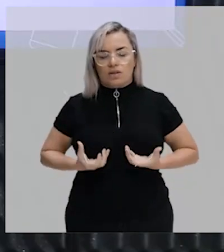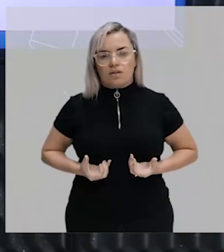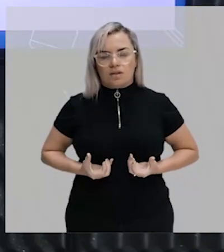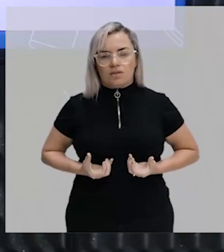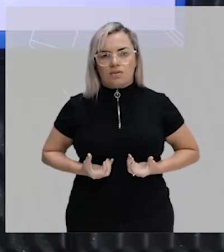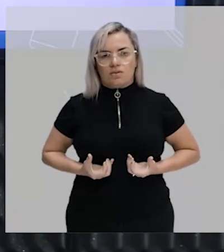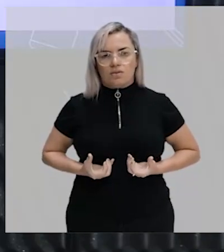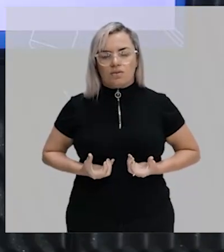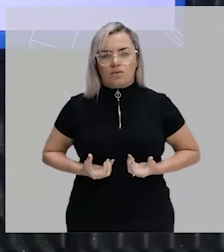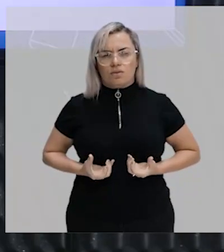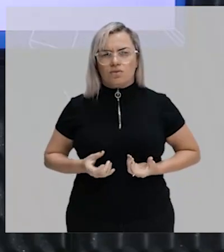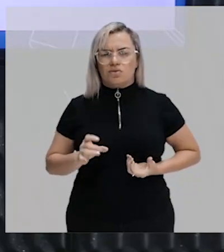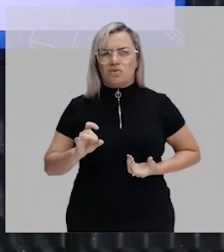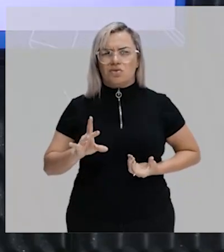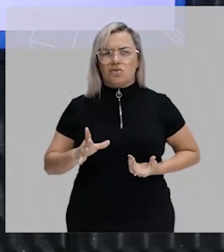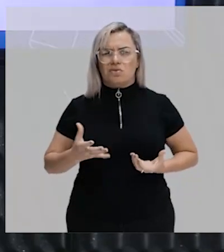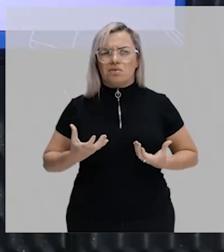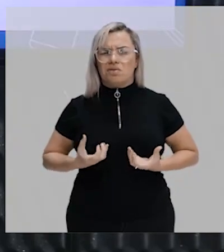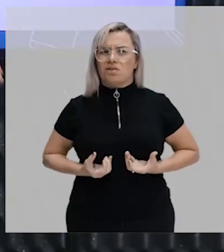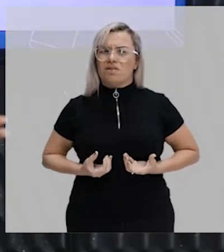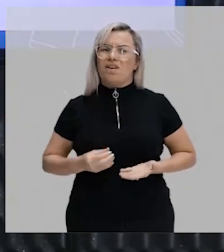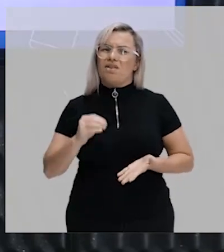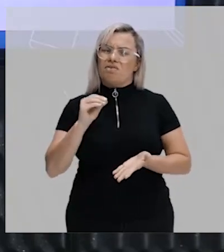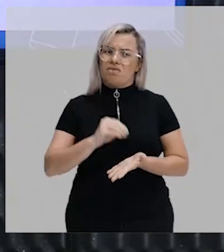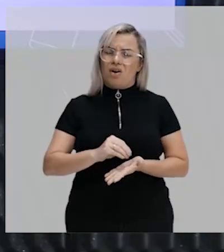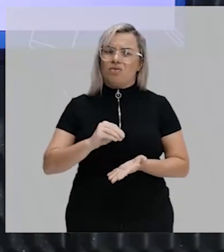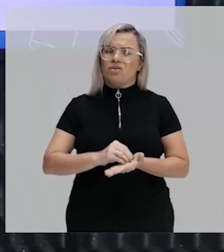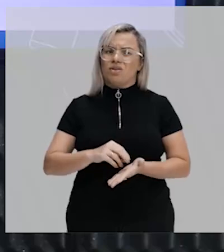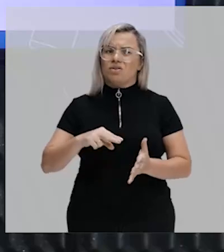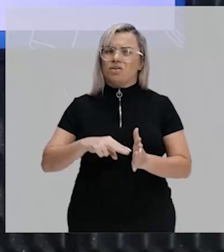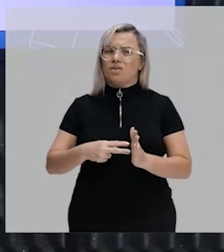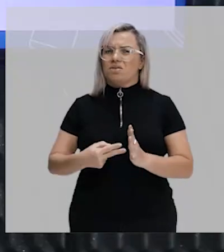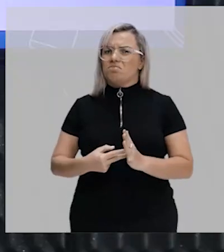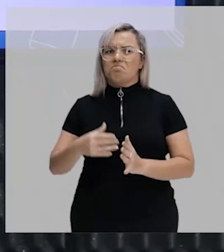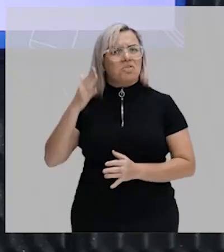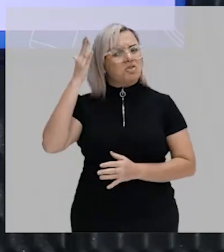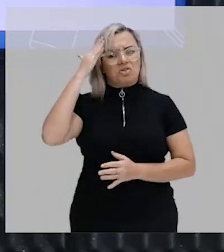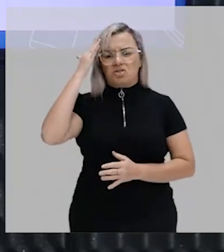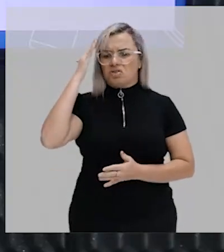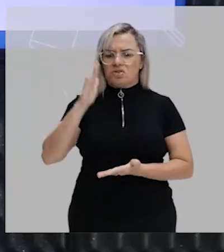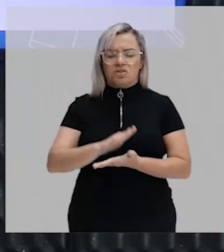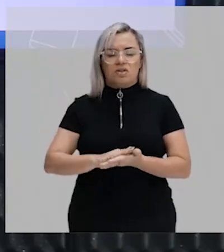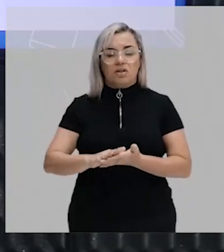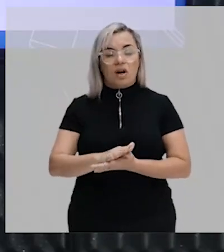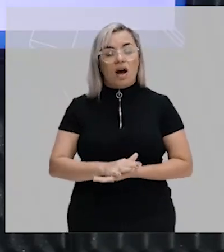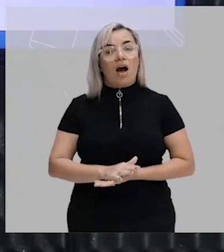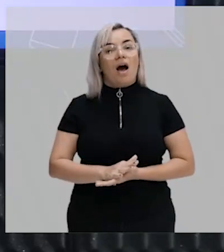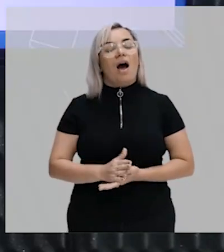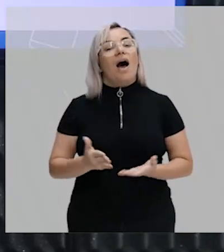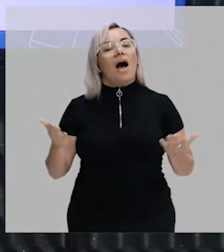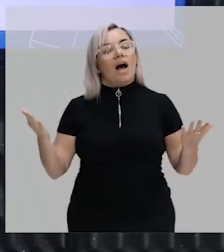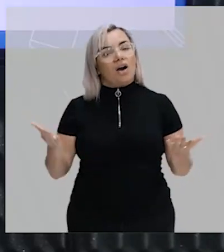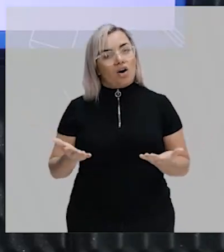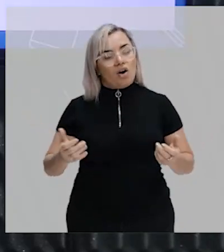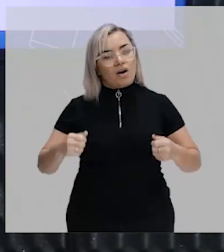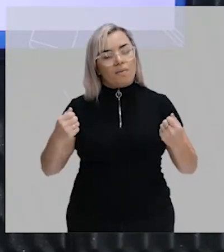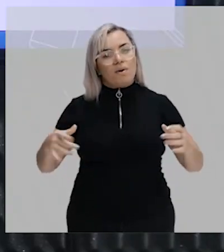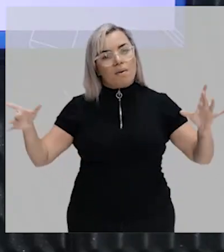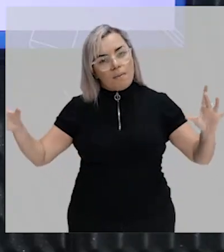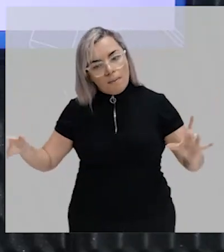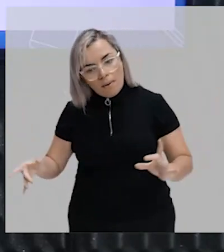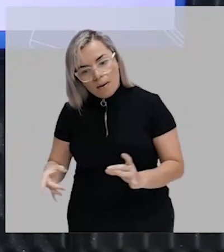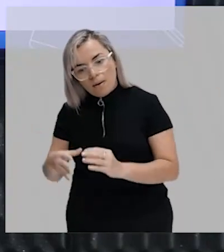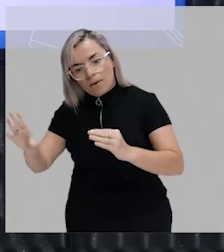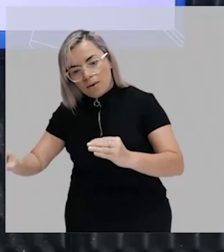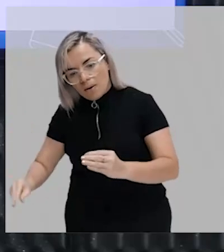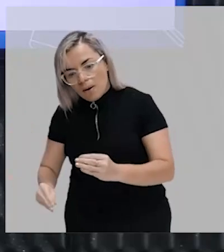porque você acaba querendo saber por que a pessoa está cansada. Então, porque correu muito. Se eu